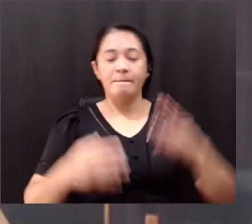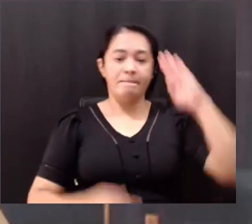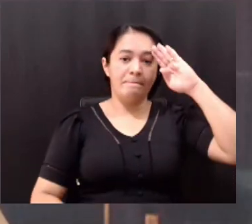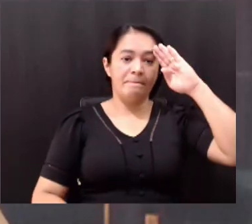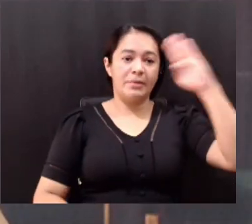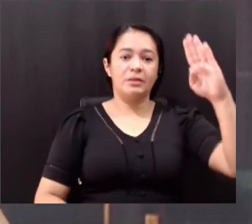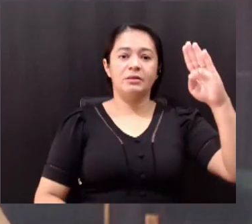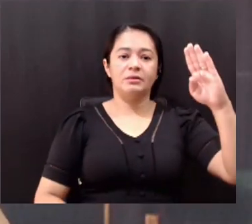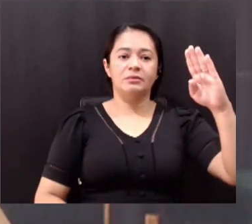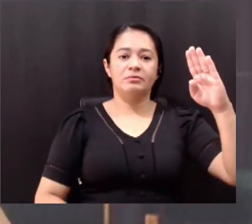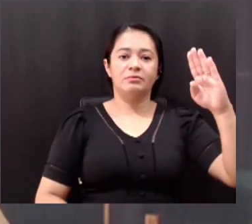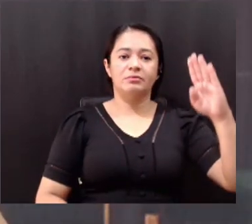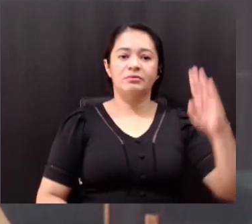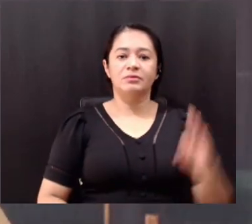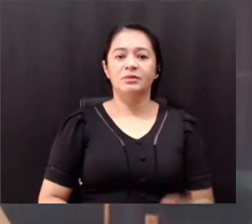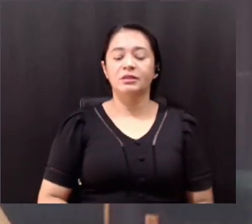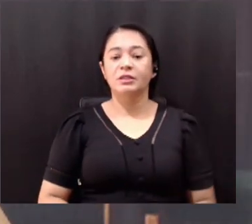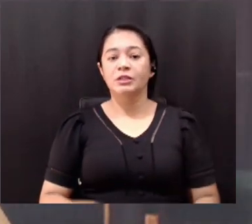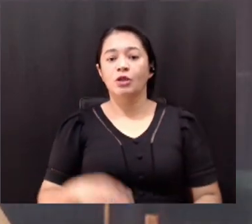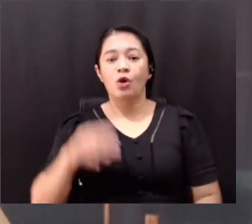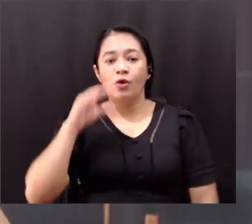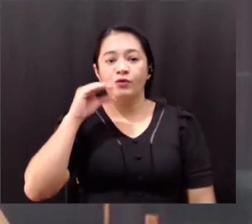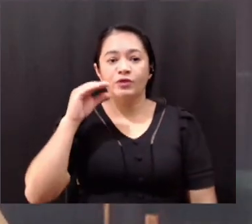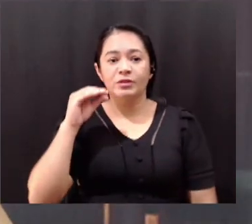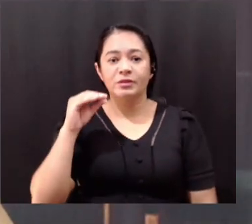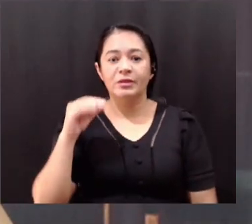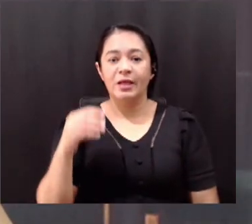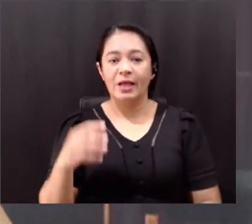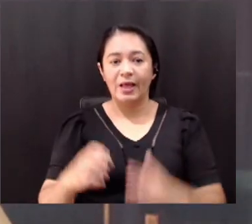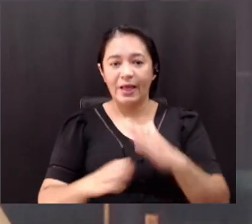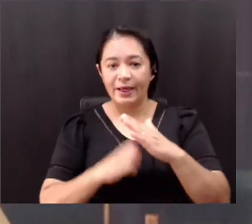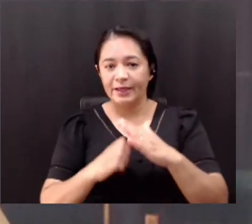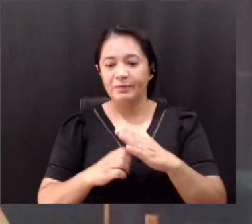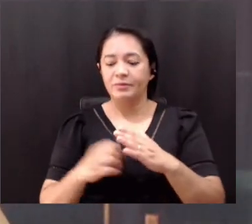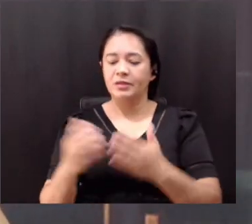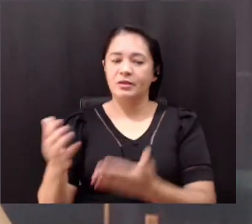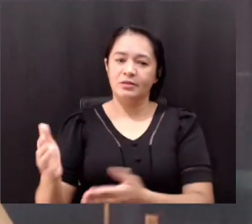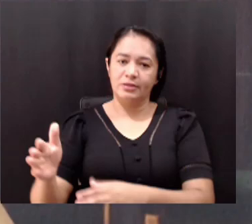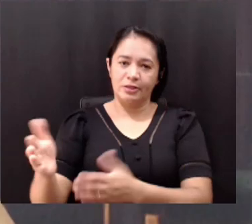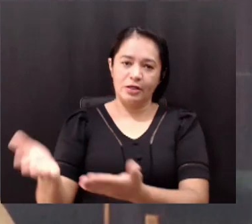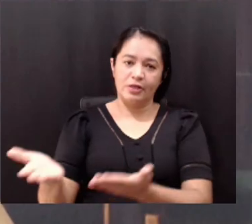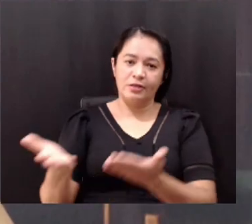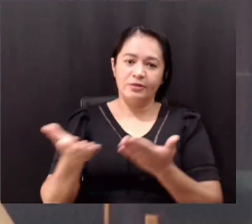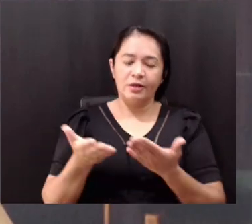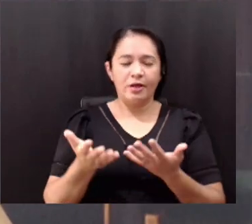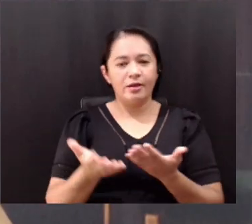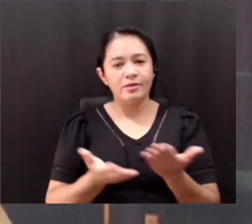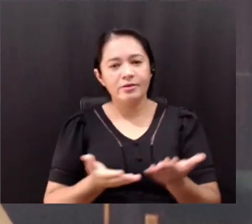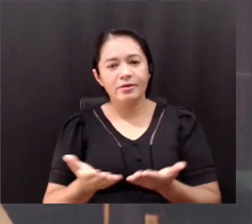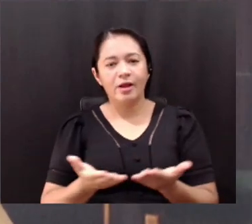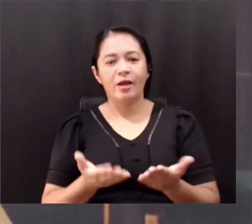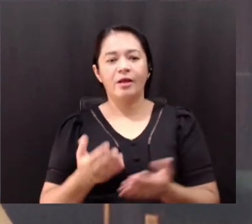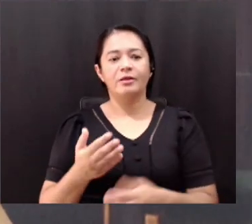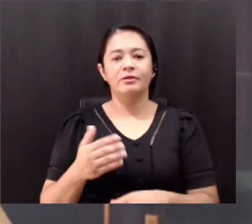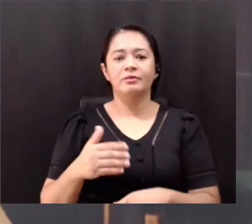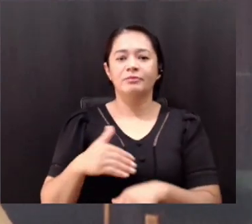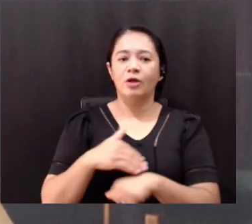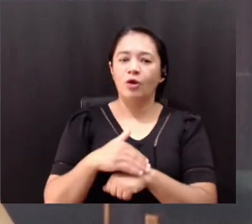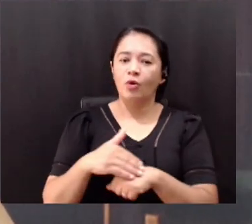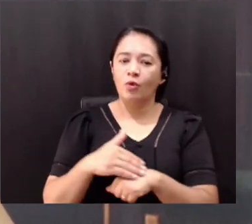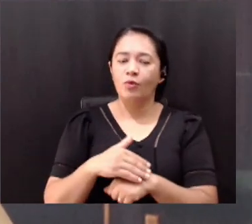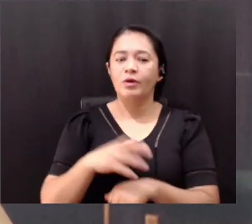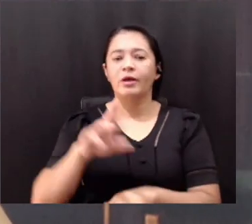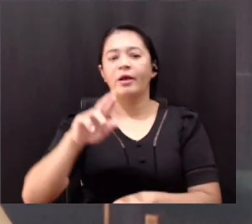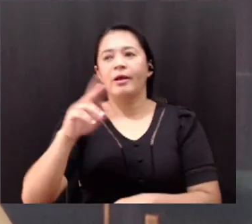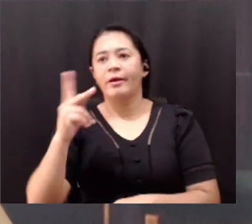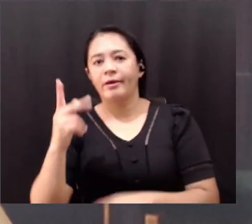próprio funcionário, a empresa tem que chamar aquele funcionário e tratar aquele problema, seja através do departamento de RH, seja